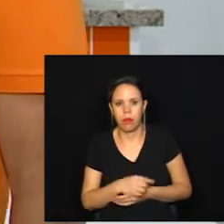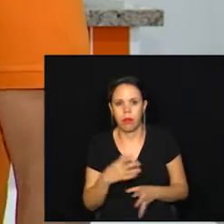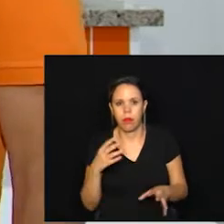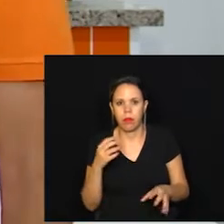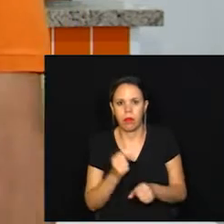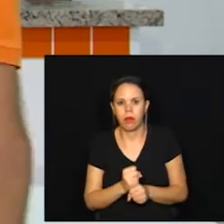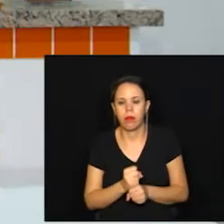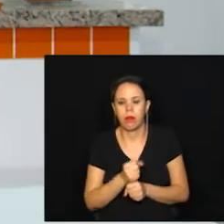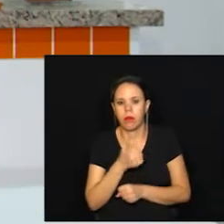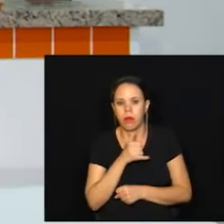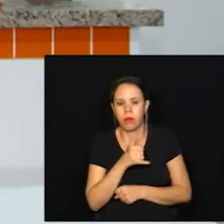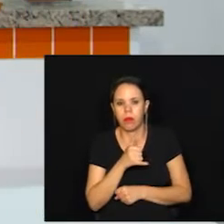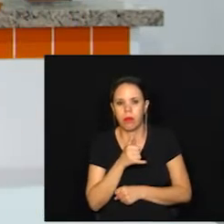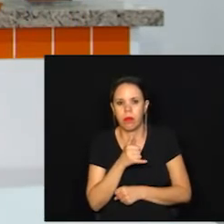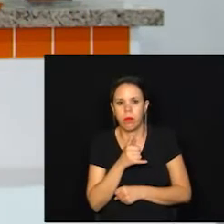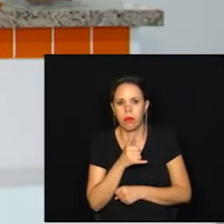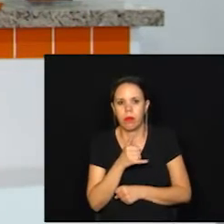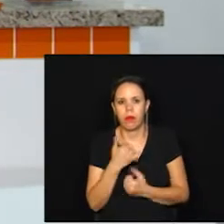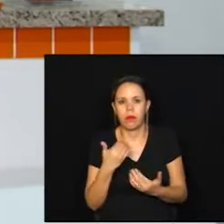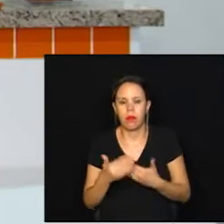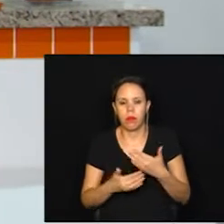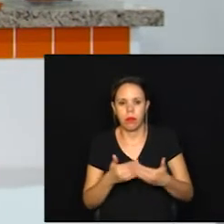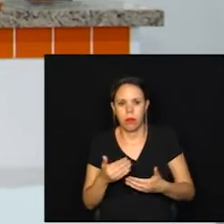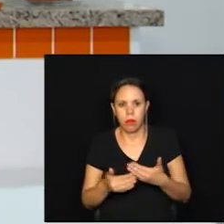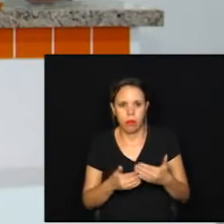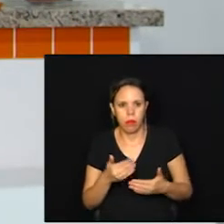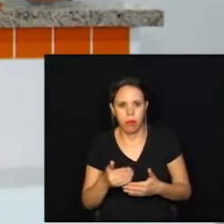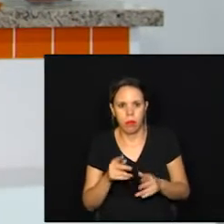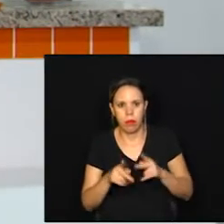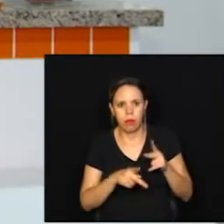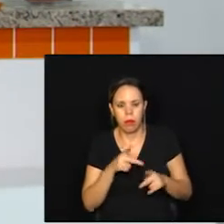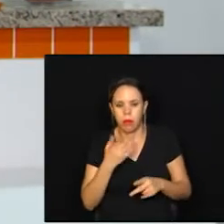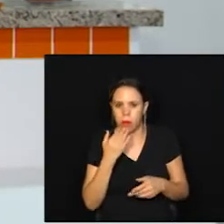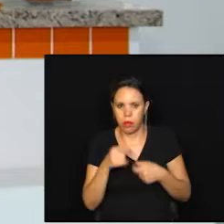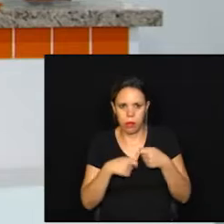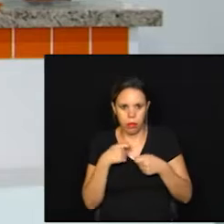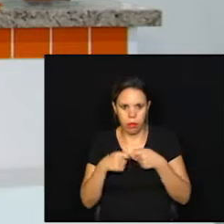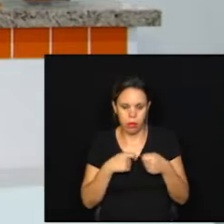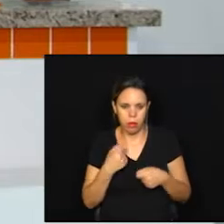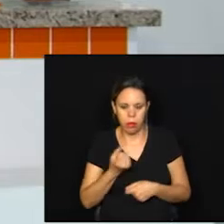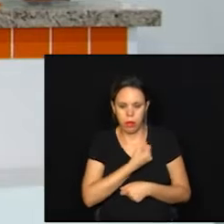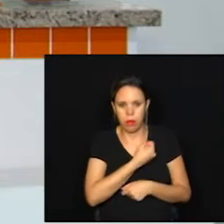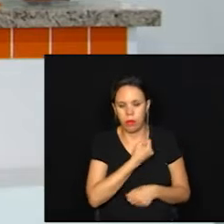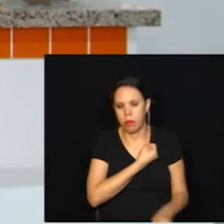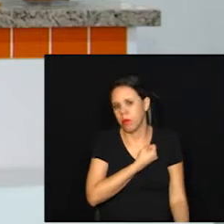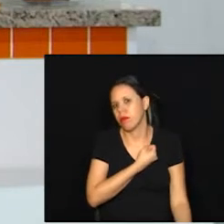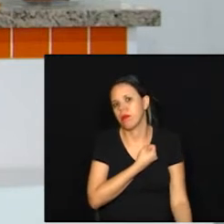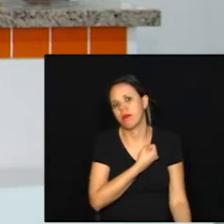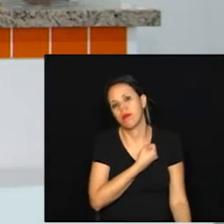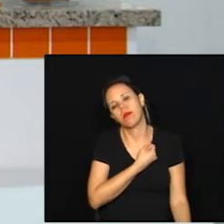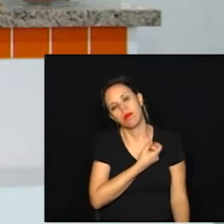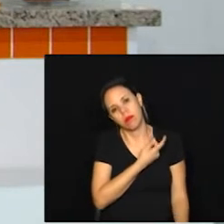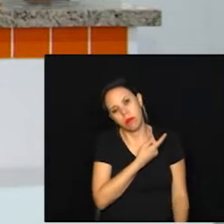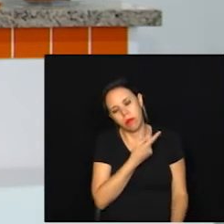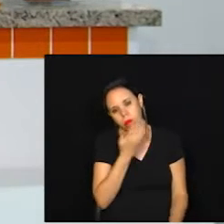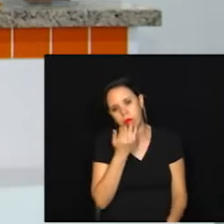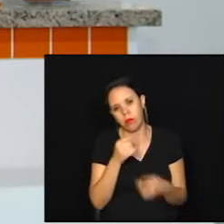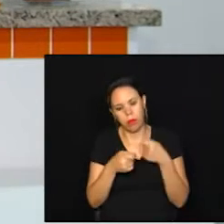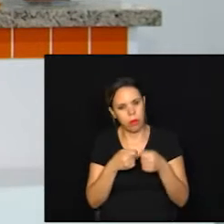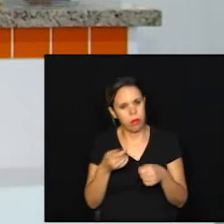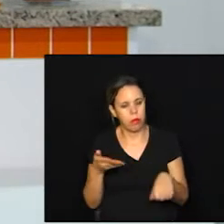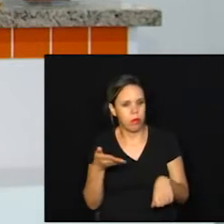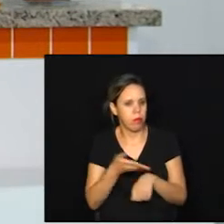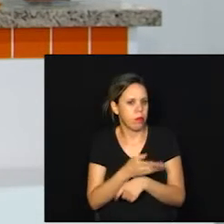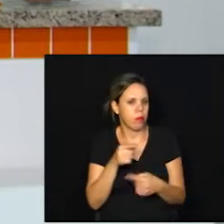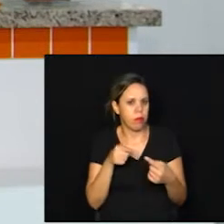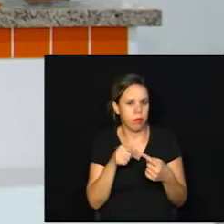contagem eletrônica, que conforme for passando o pessoal com a sua alimentação, o número de refeições servidas já vai direto